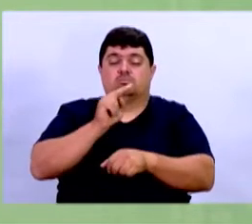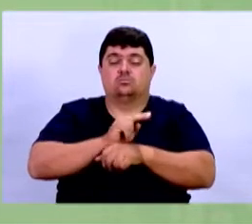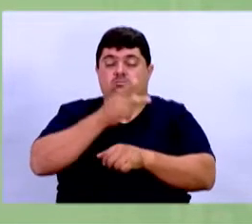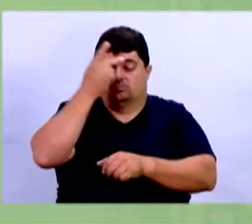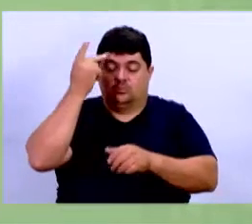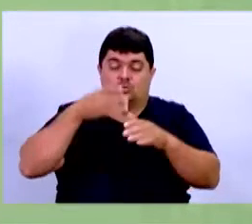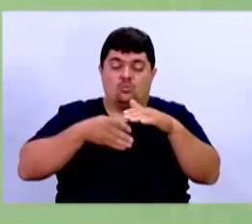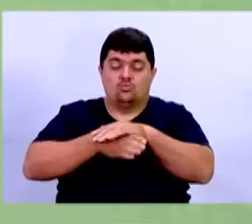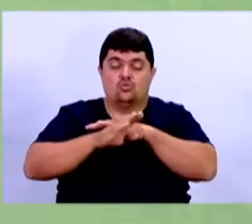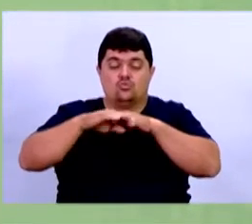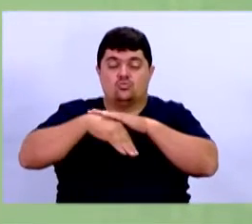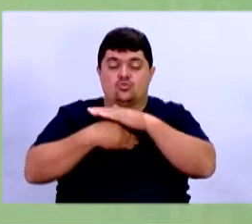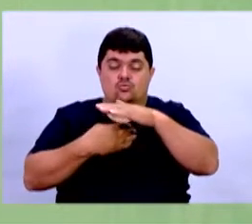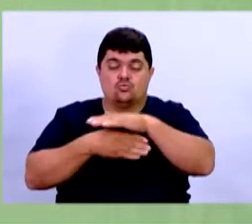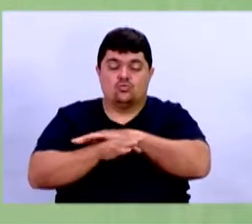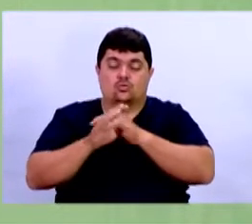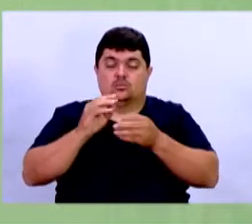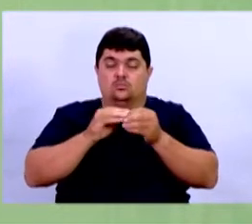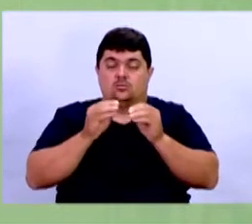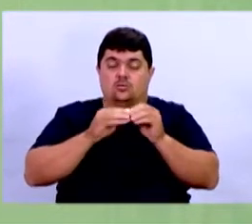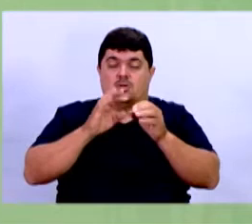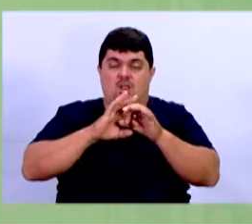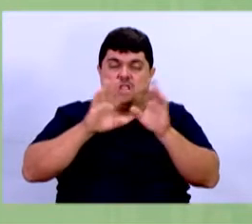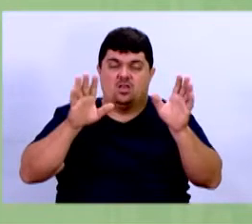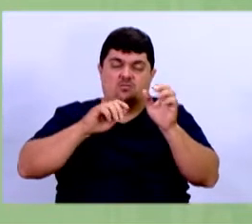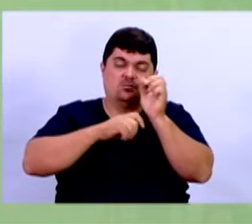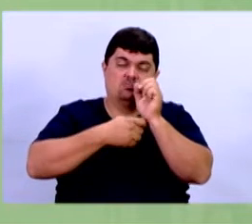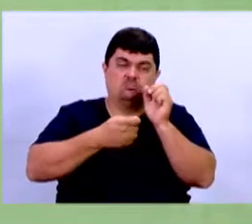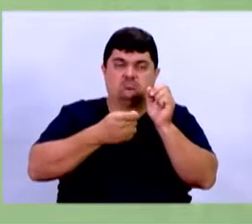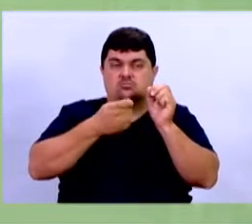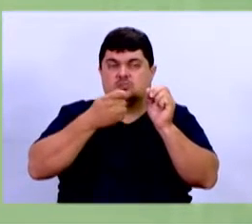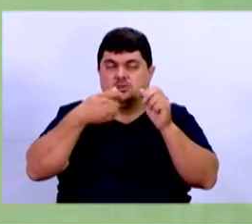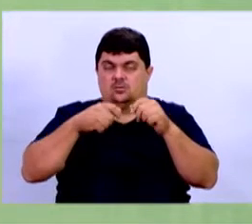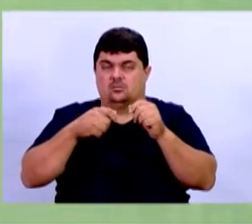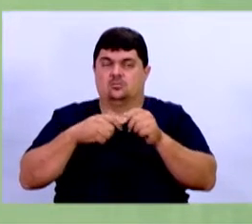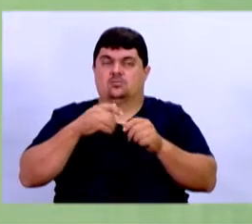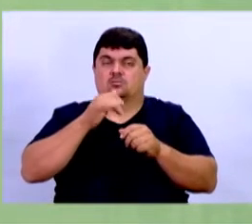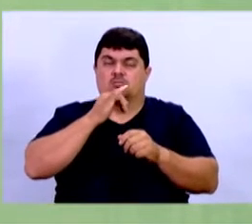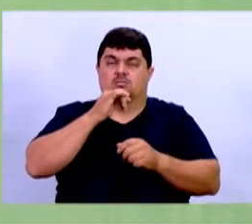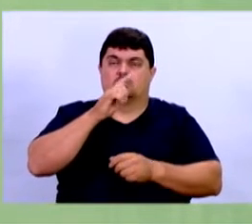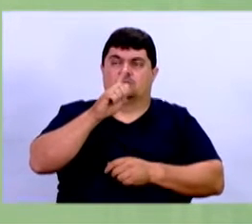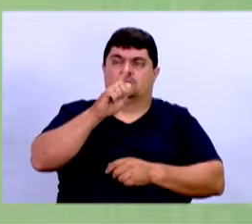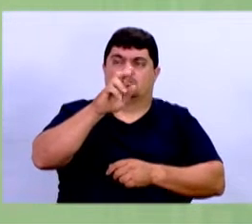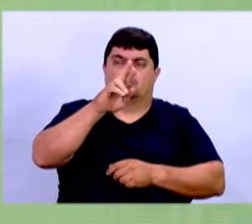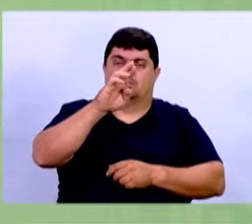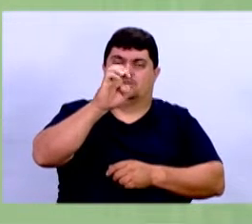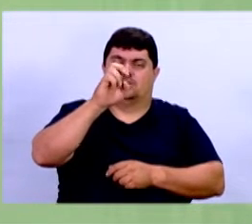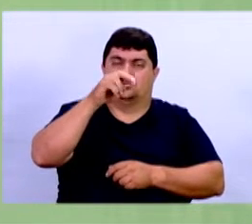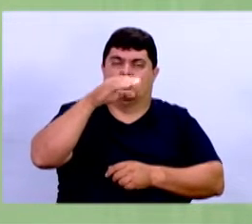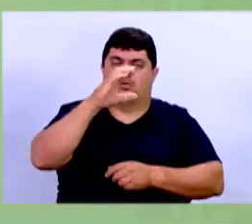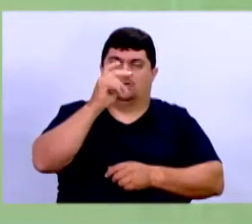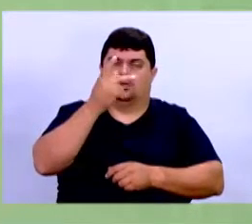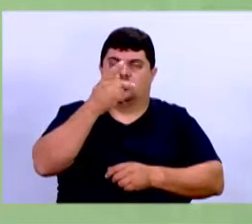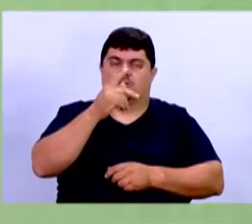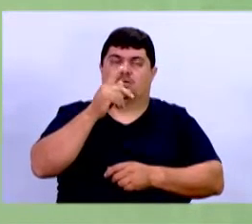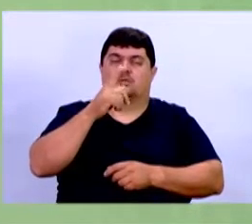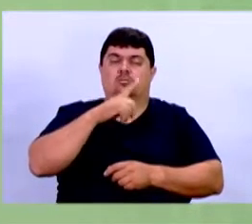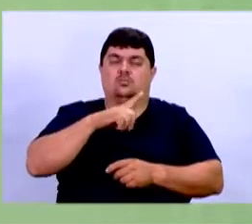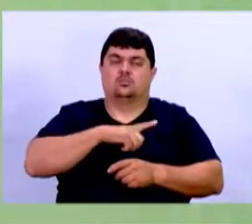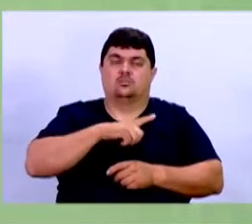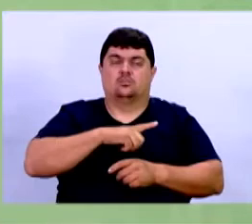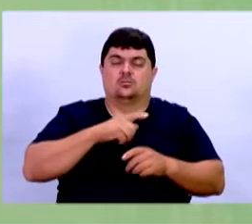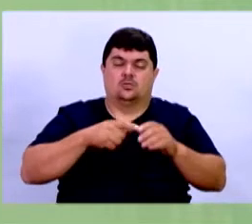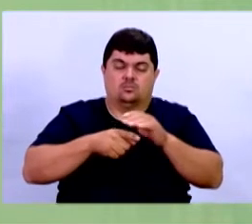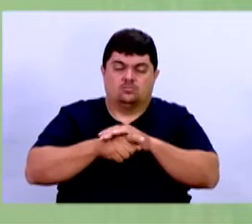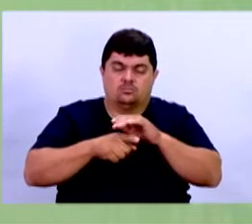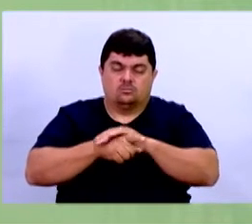aos dados em termos de usuário. Como quais comandos? O grant, onde autoriza um usuário a executar alguma